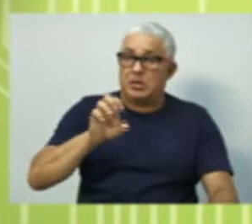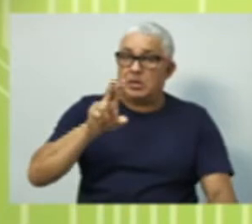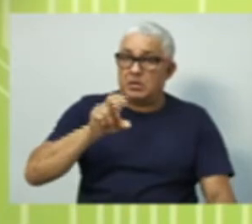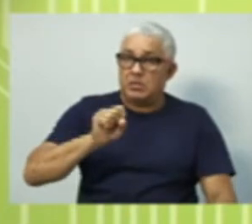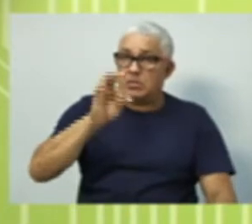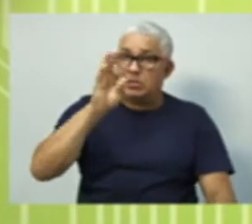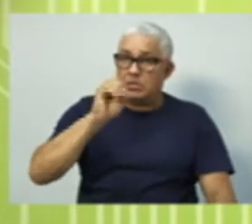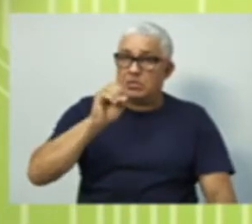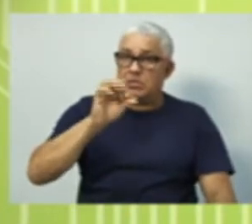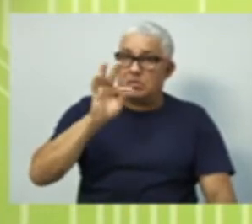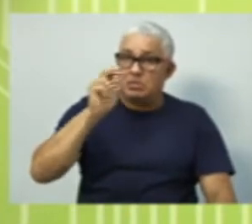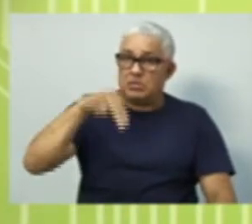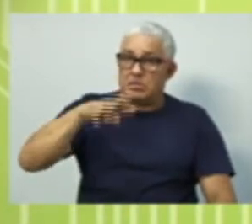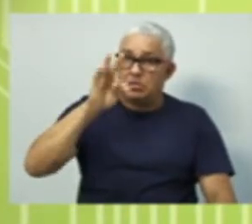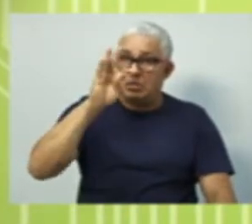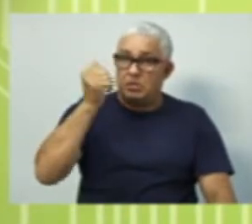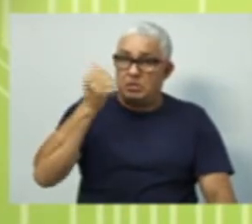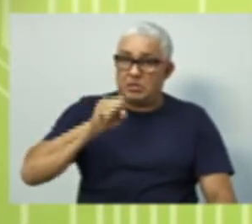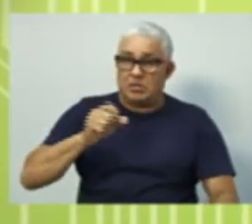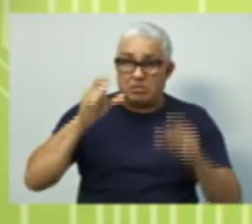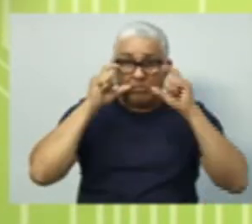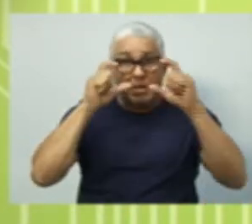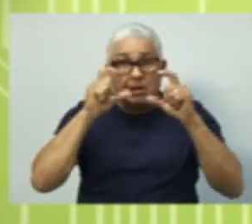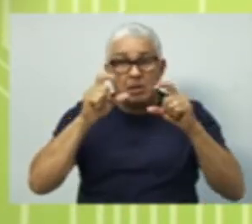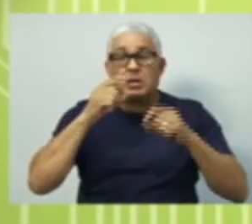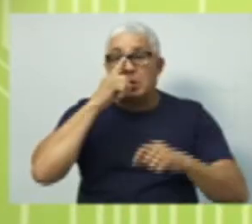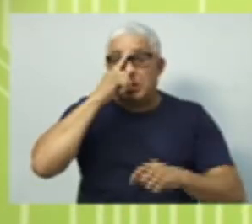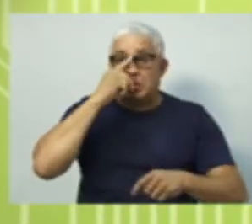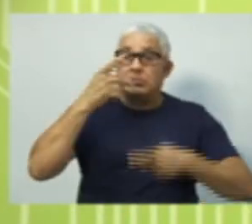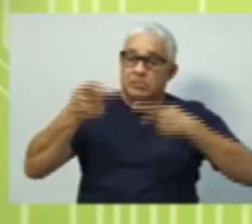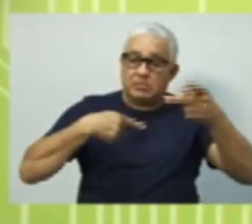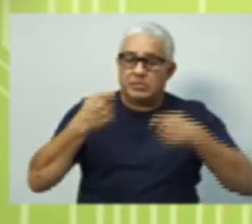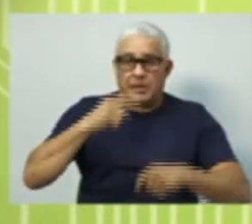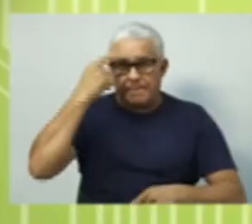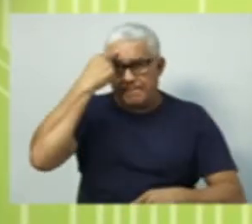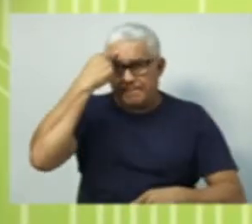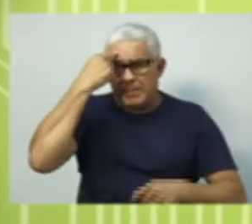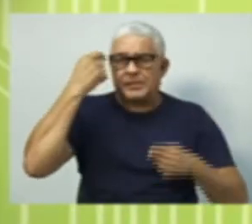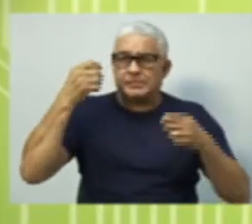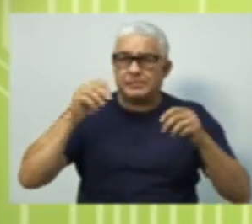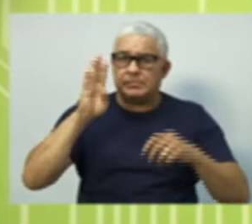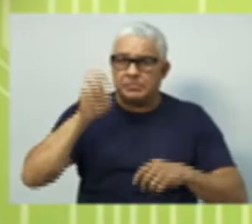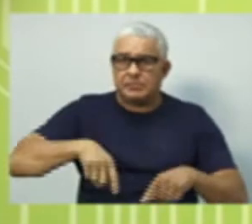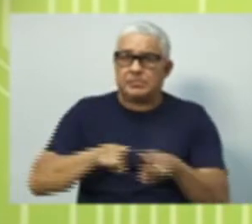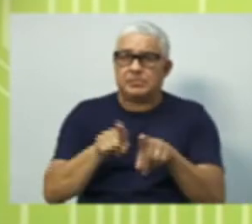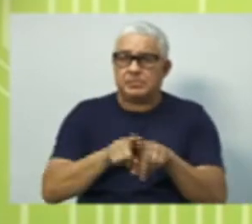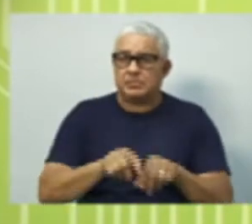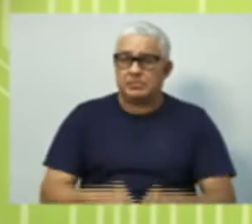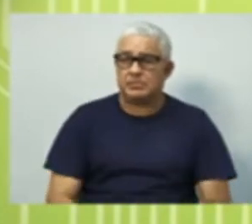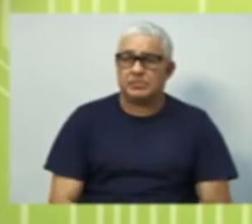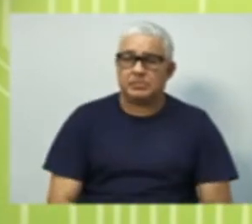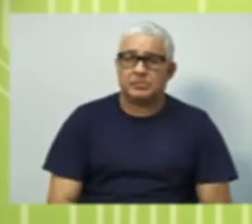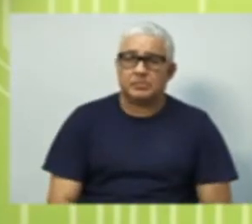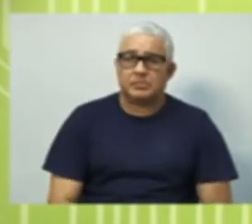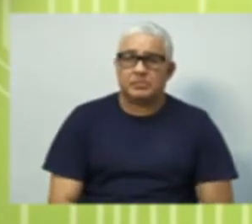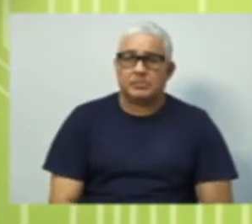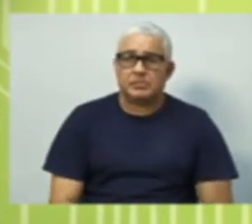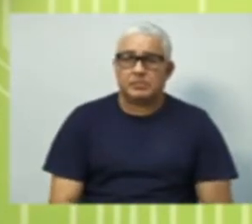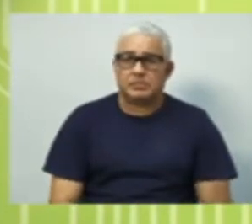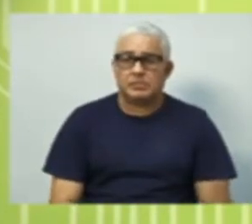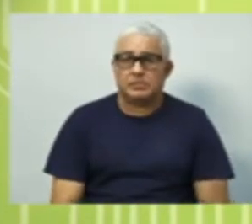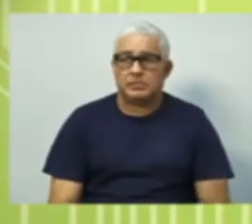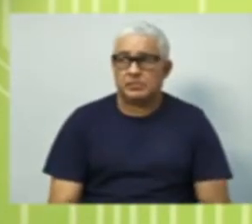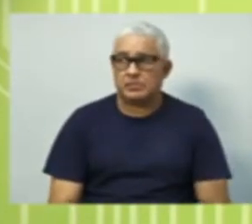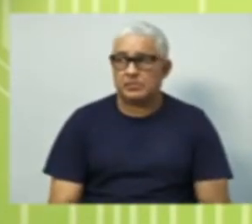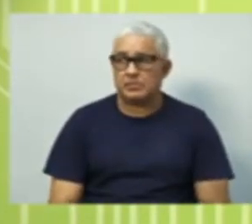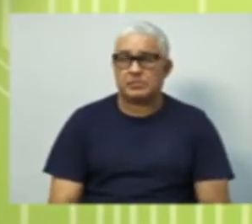existe um período que quando chega de fevereiro para frente, começa a aparecer o quê? Ofertas de redução de preço. Mas